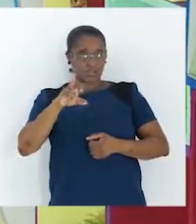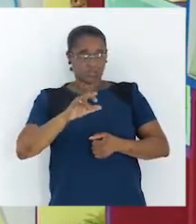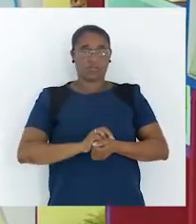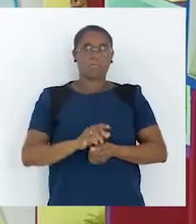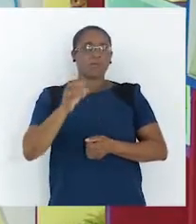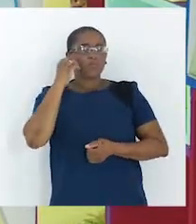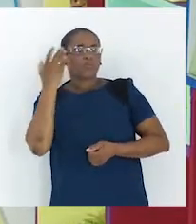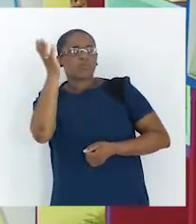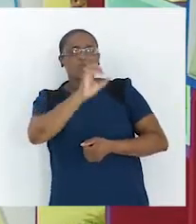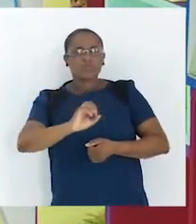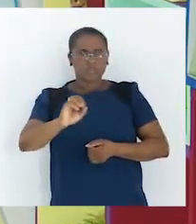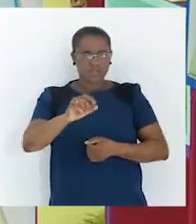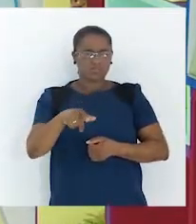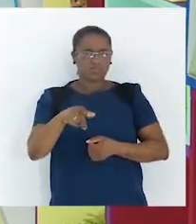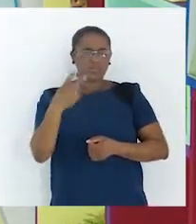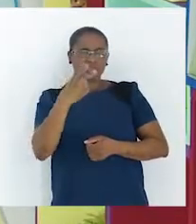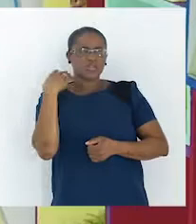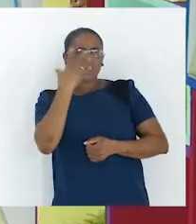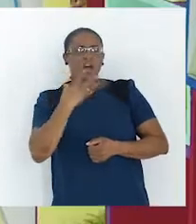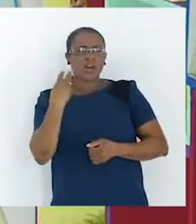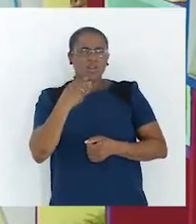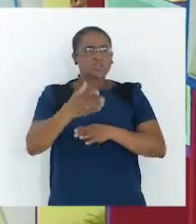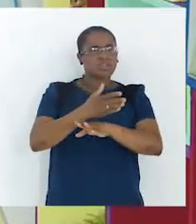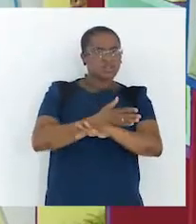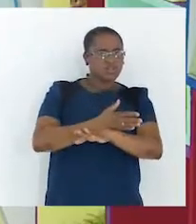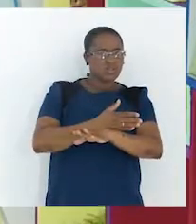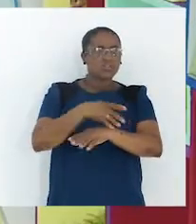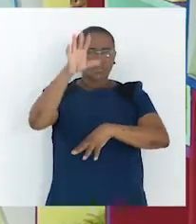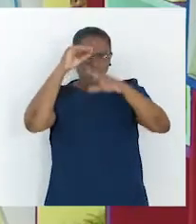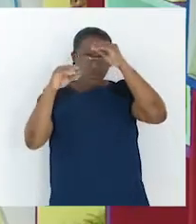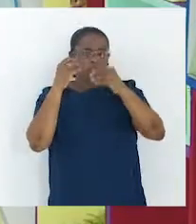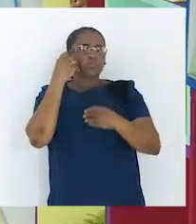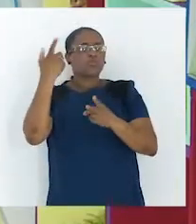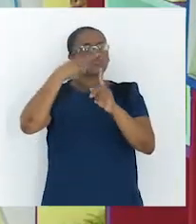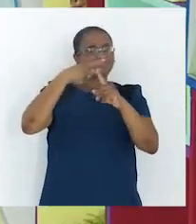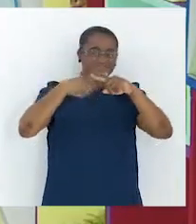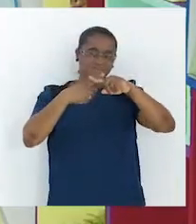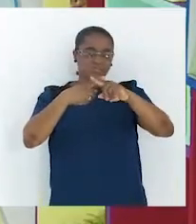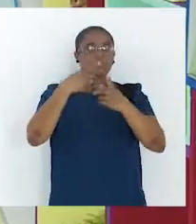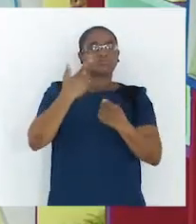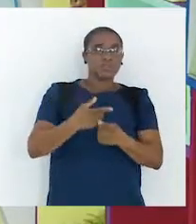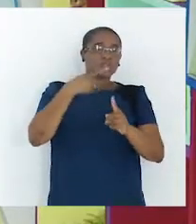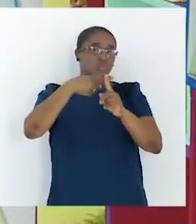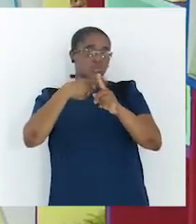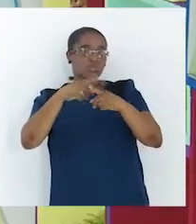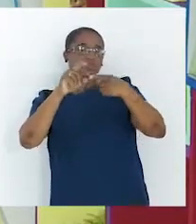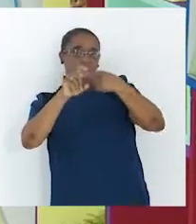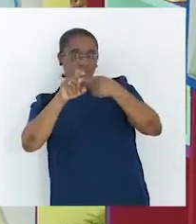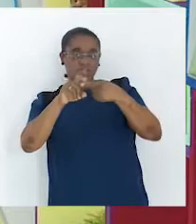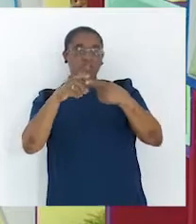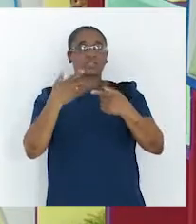responde aprendendo como é que se multiplica Como é que se diz ide conexão e como é que se trai